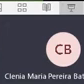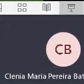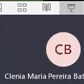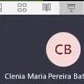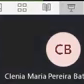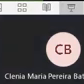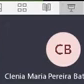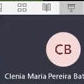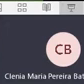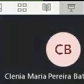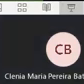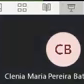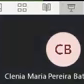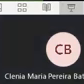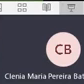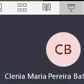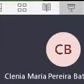metodologia